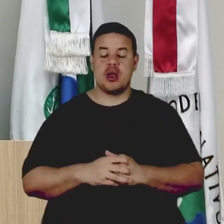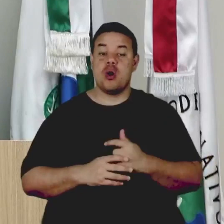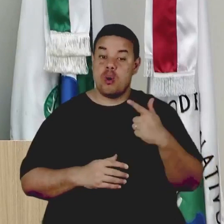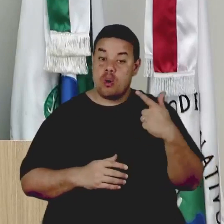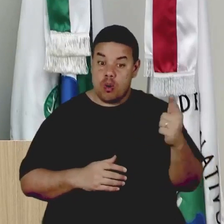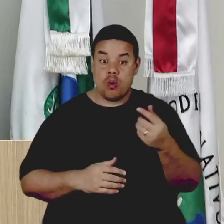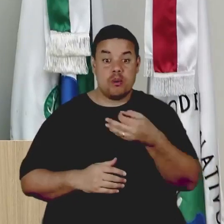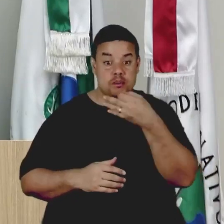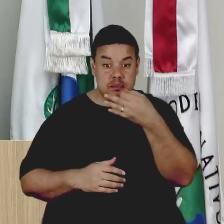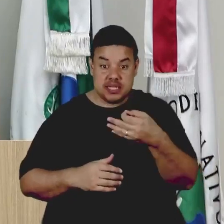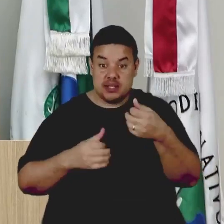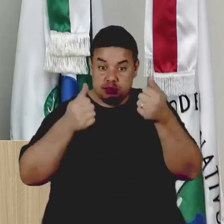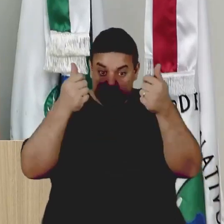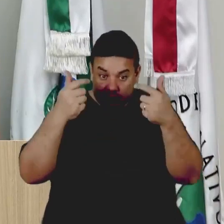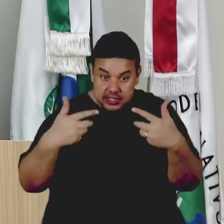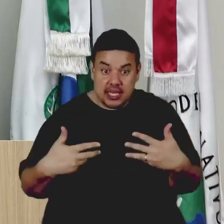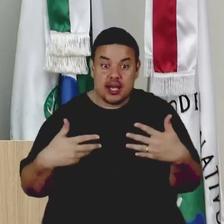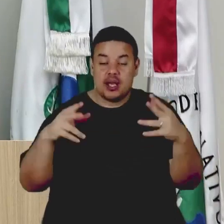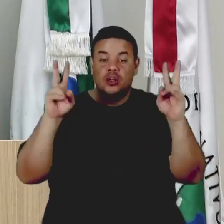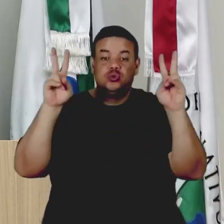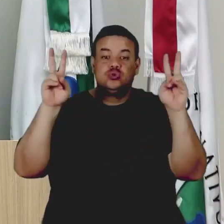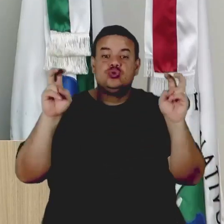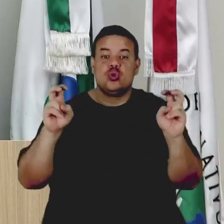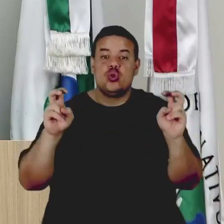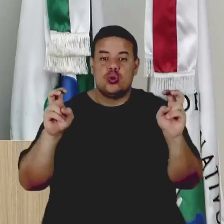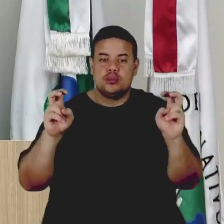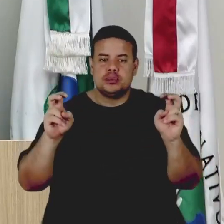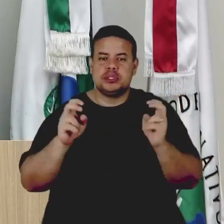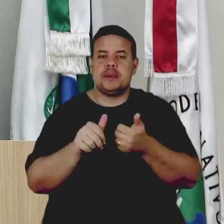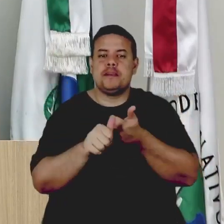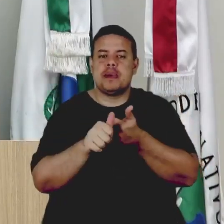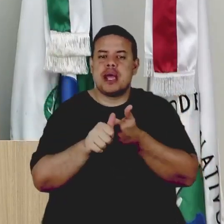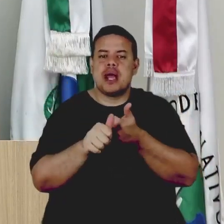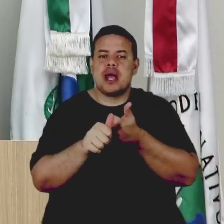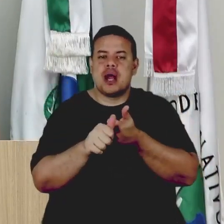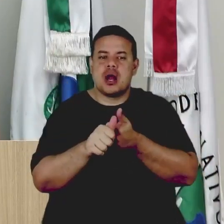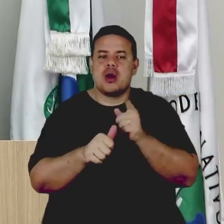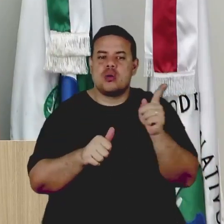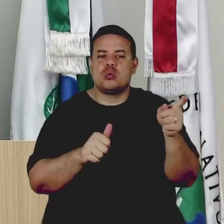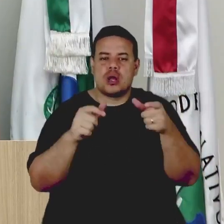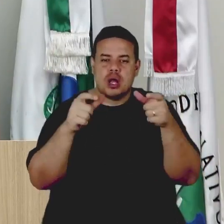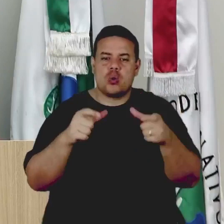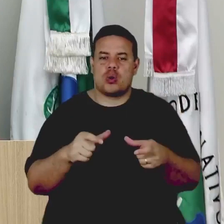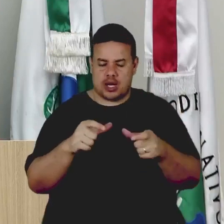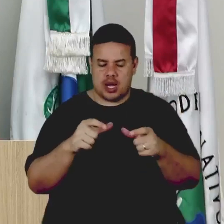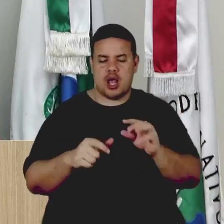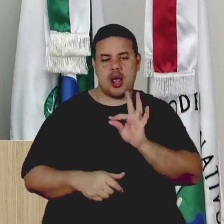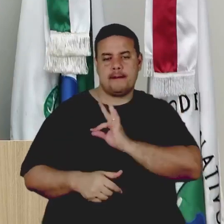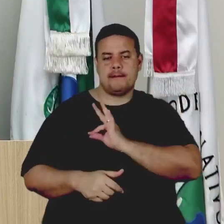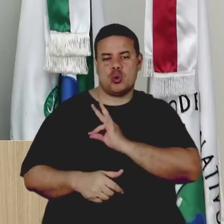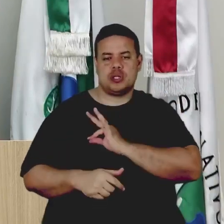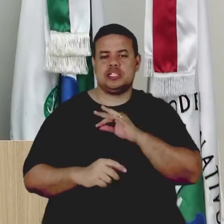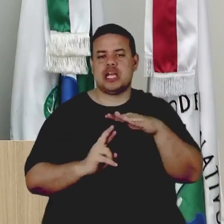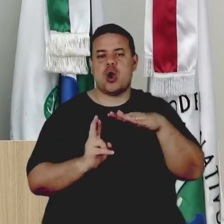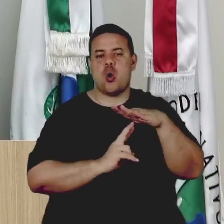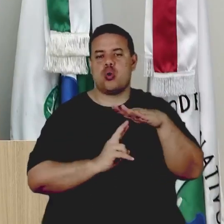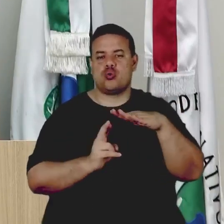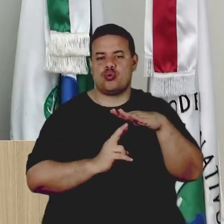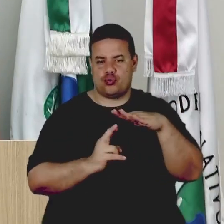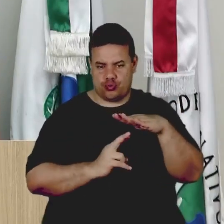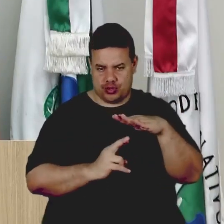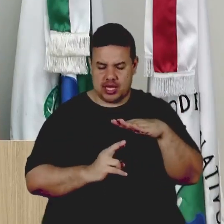é sobre o monumento lá próximo à Polícia Rodoviária, indo para a ponte. Realmente foi feito